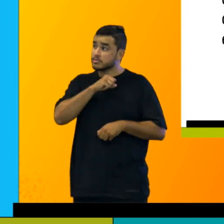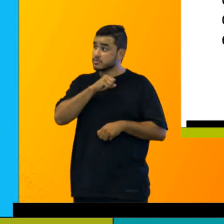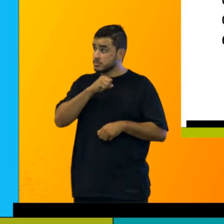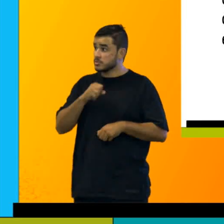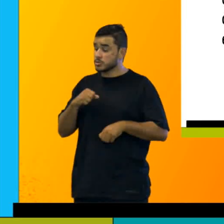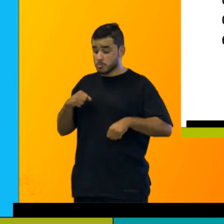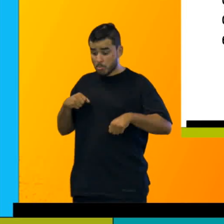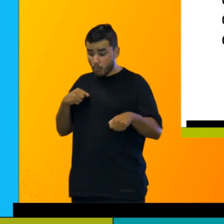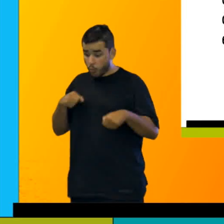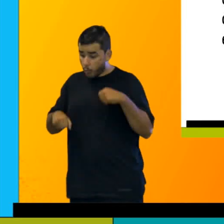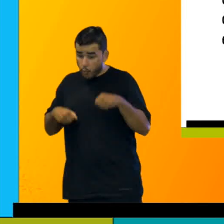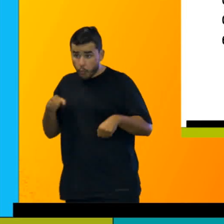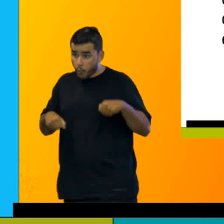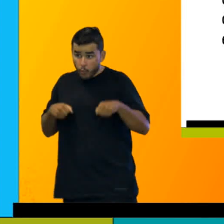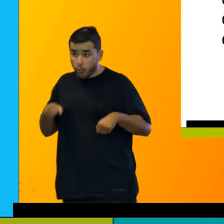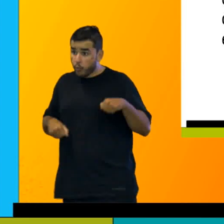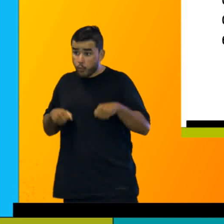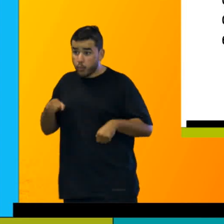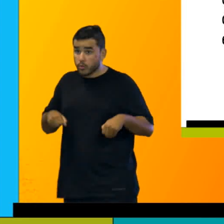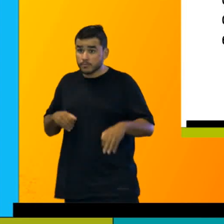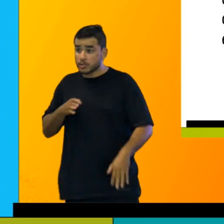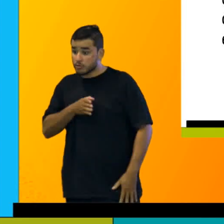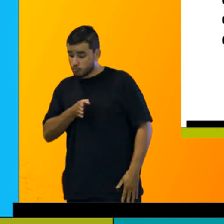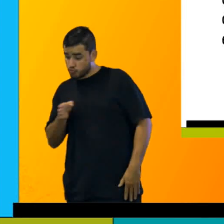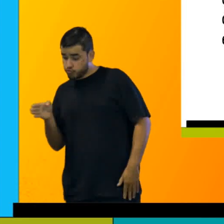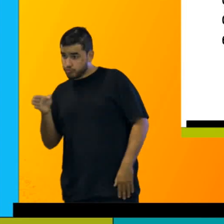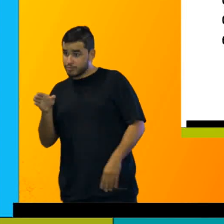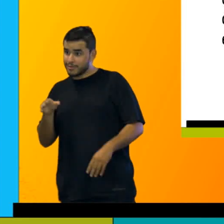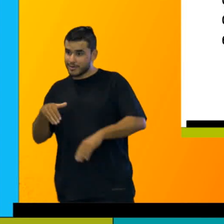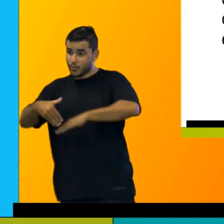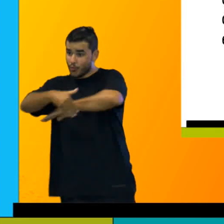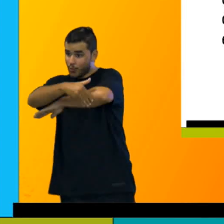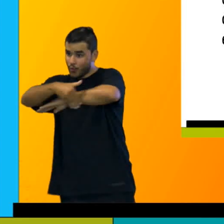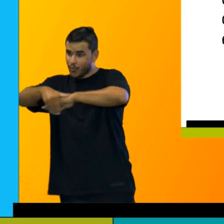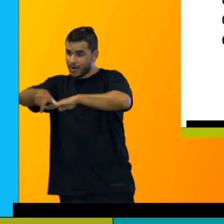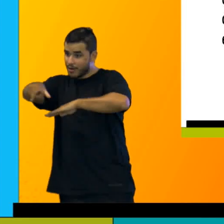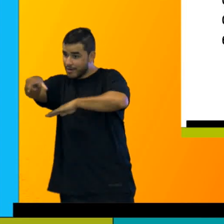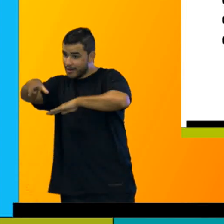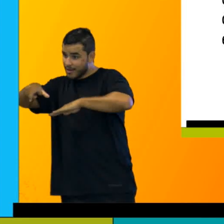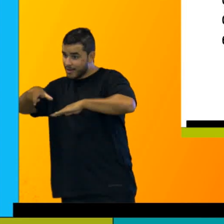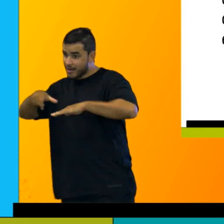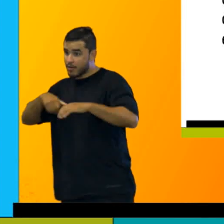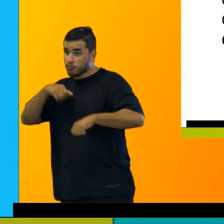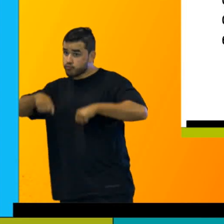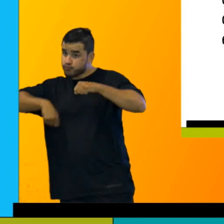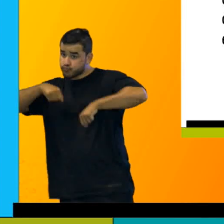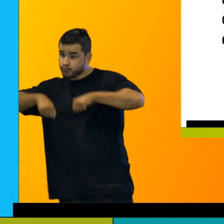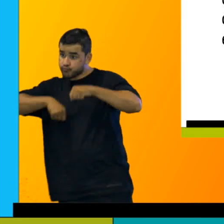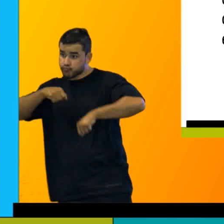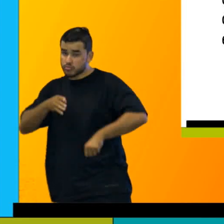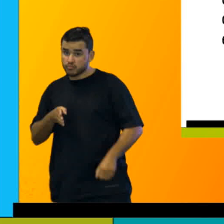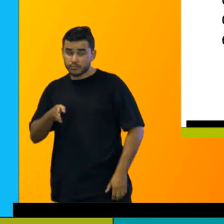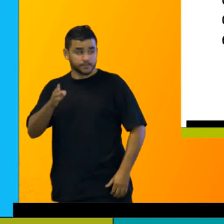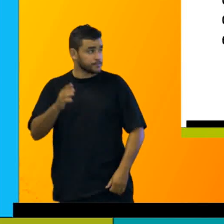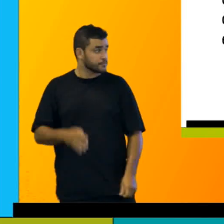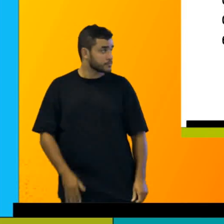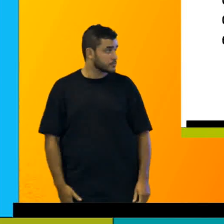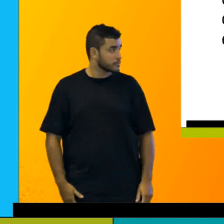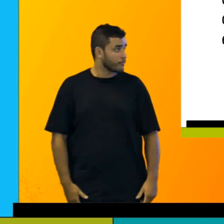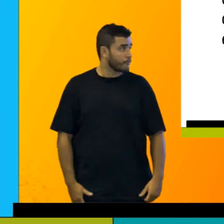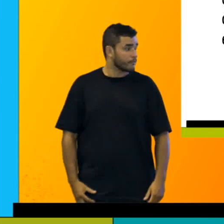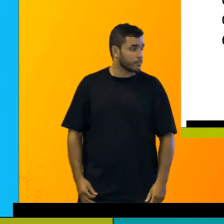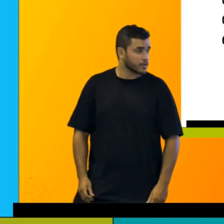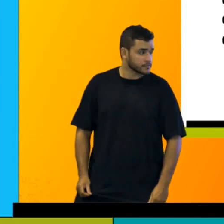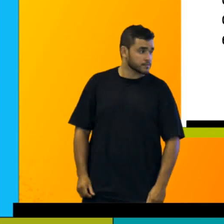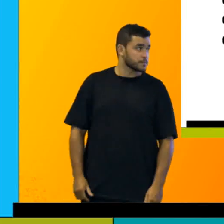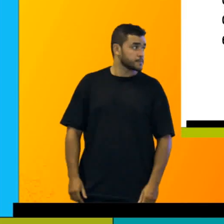Poupar tempo, ele quer ganhar tempo, ele quer chegar em menos tempo, tá? Em quais dias o aluno deve seguir pela ciclovia? Deixa eu terminar essa questão, né? Só terminar essa questãozinha